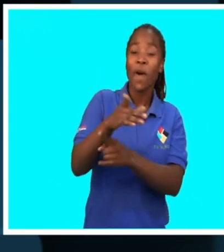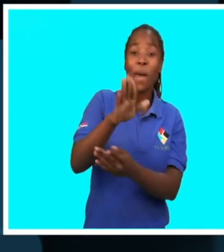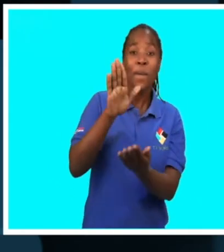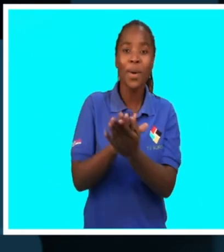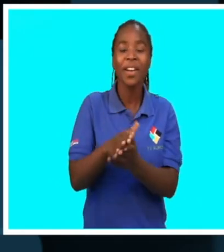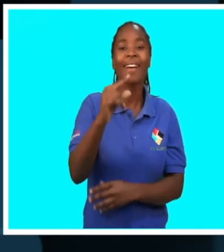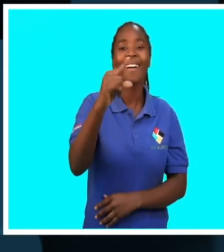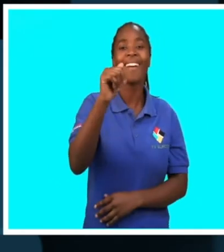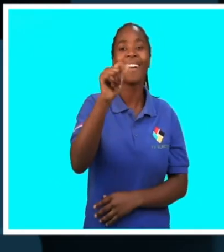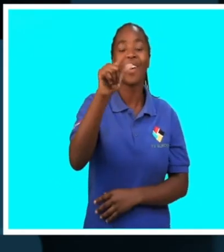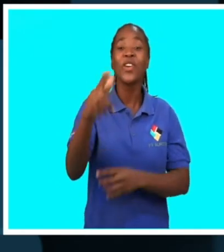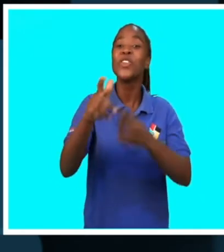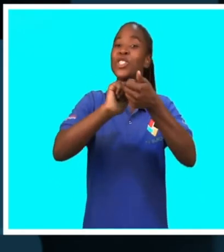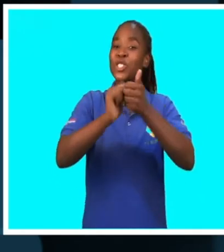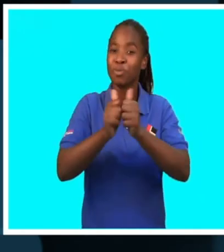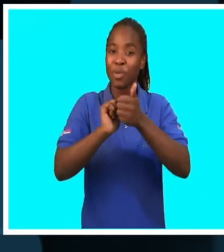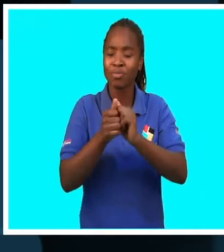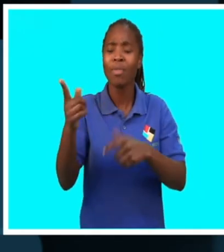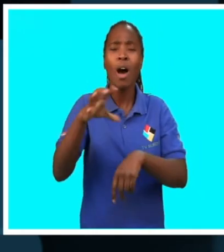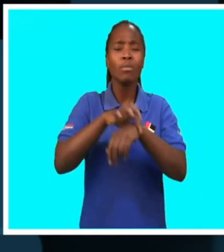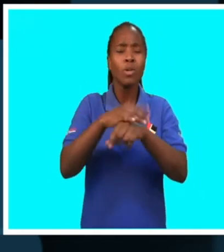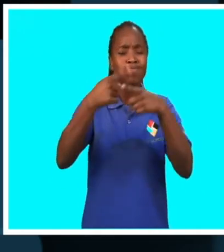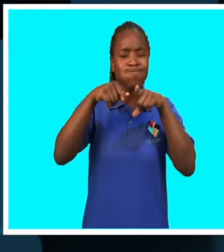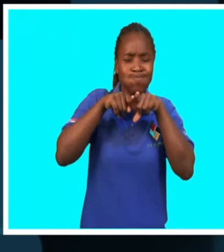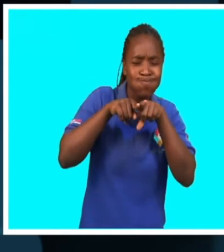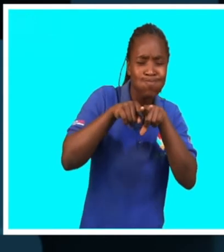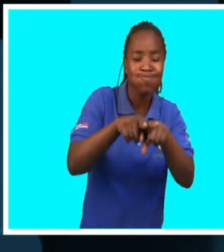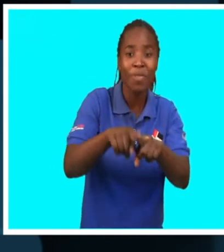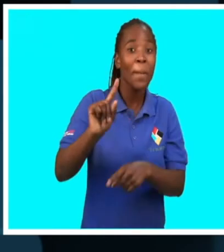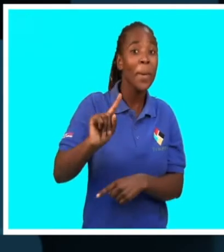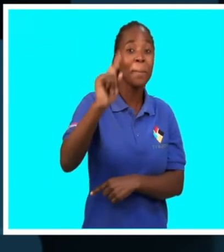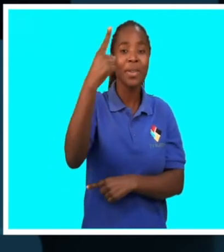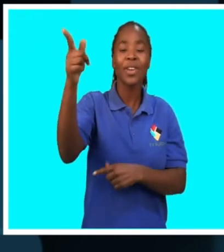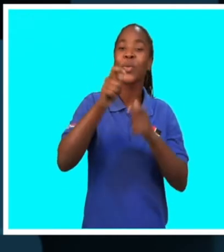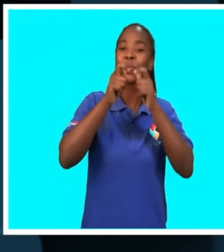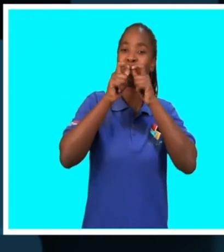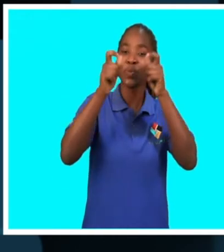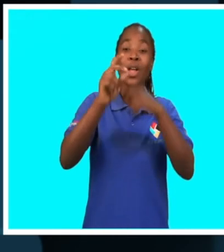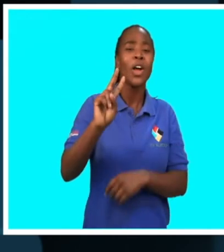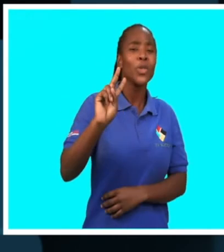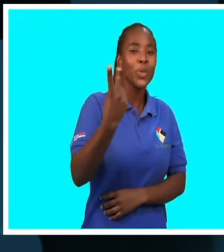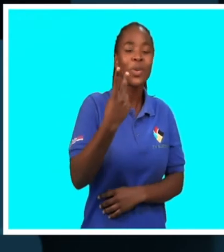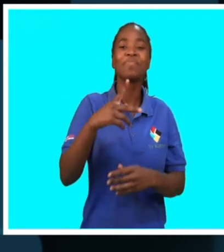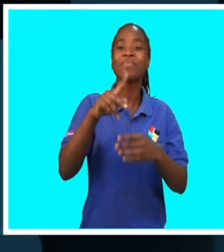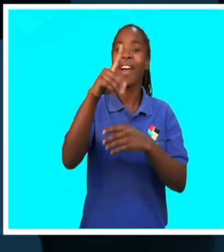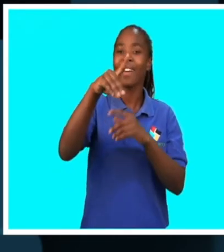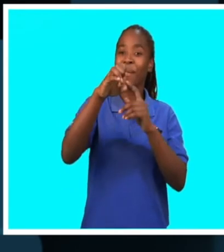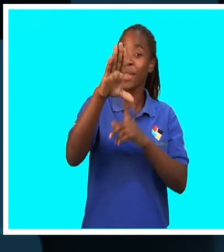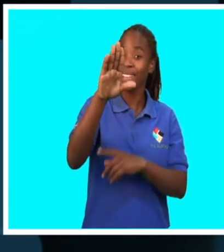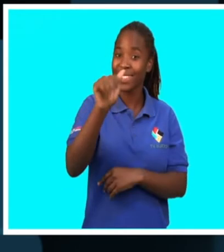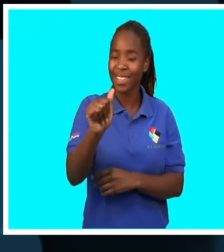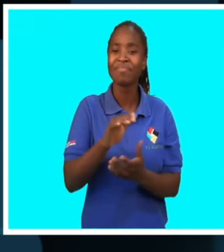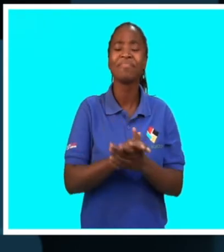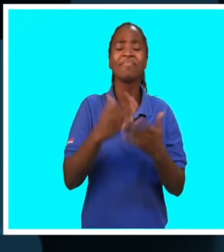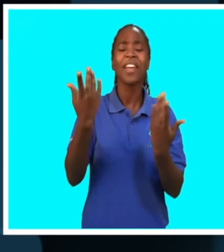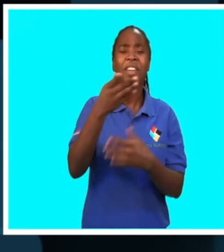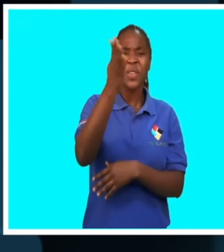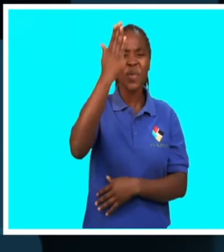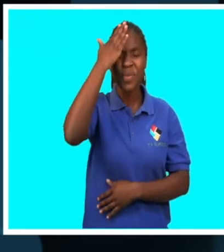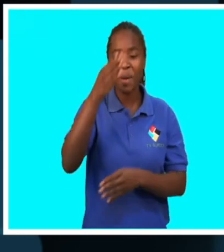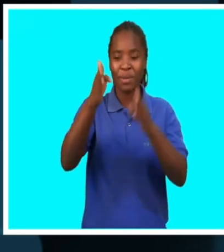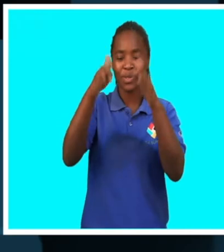O anúncio foi feito na gala de desporto realizada em Maputo. Na sua primeira aparição, numa gala desportiva, Rahman